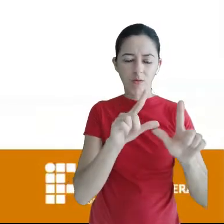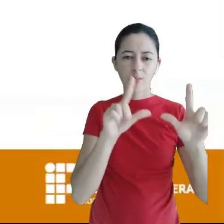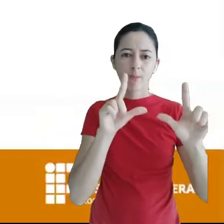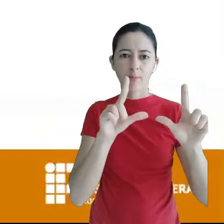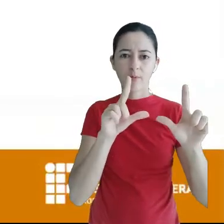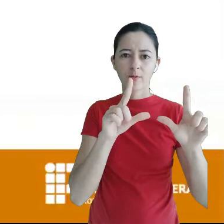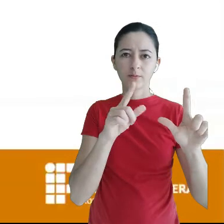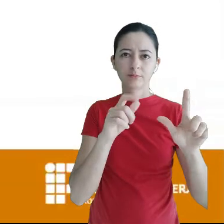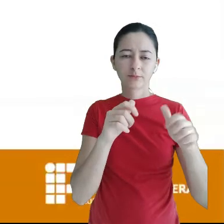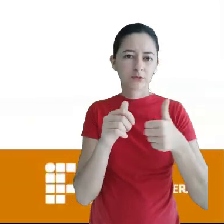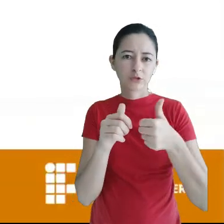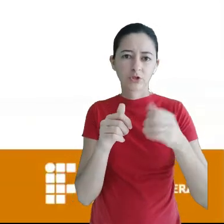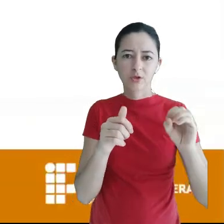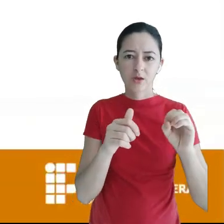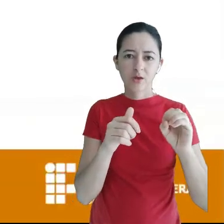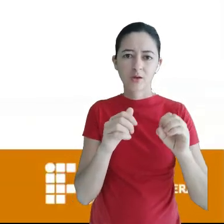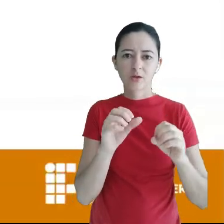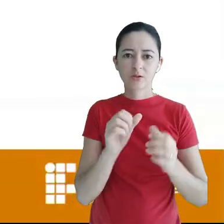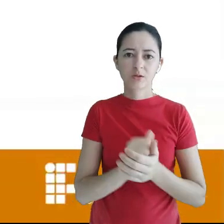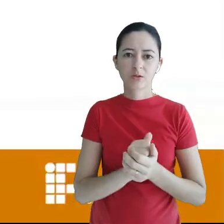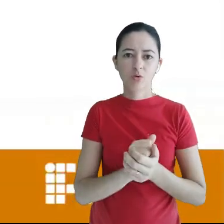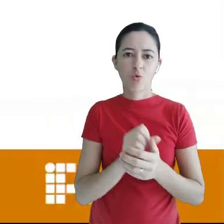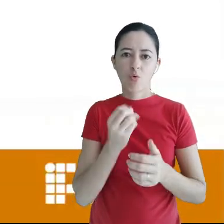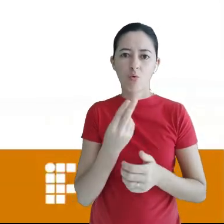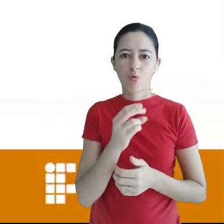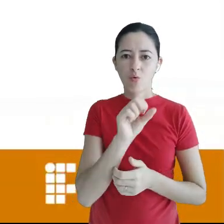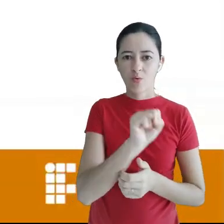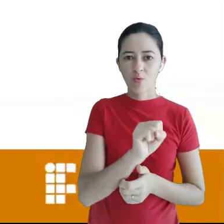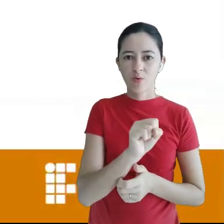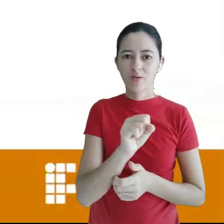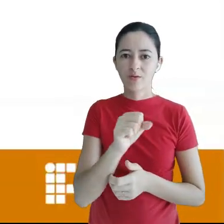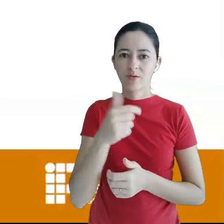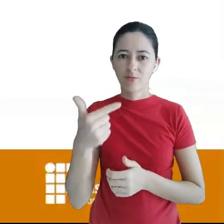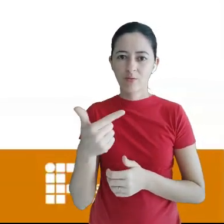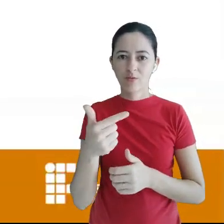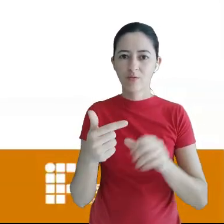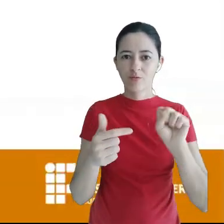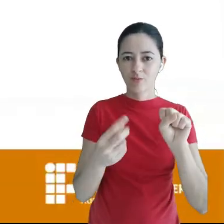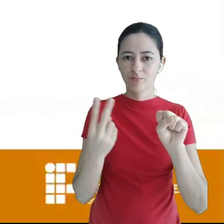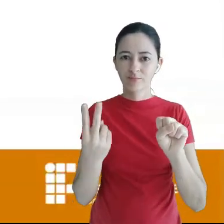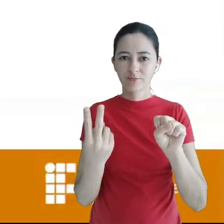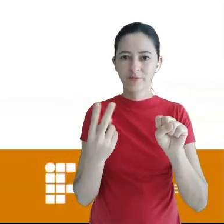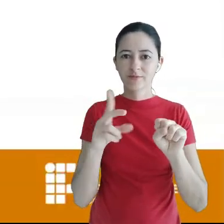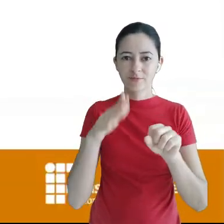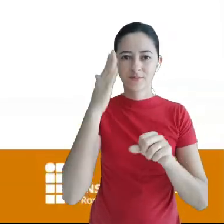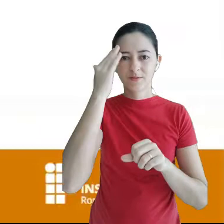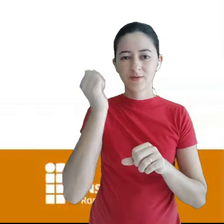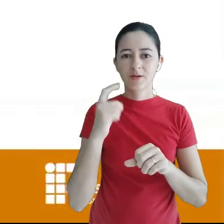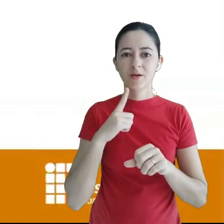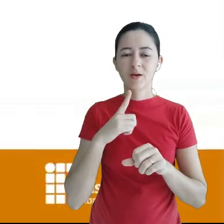placar 10 a 8 a 2. 8 a 2 você já sabe do que eu estou falando, né?